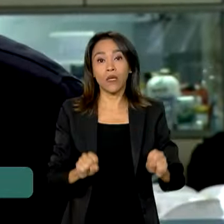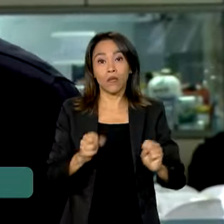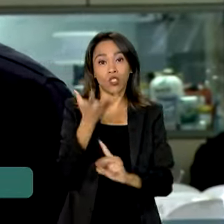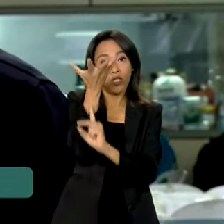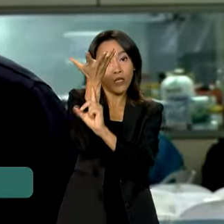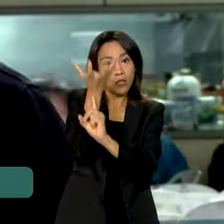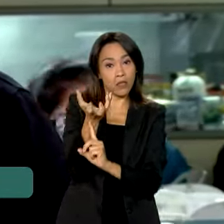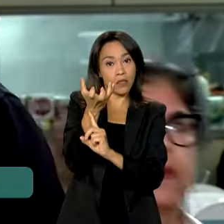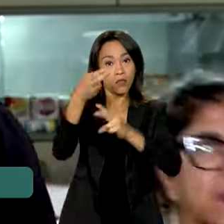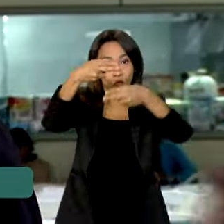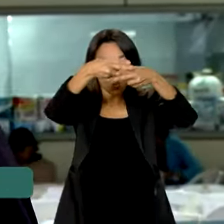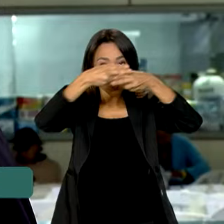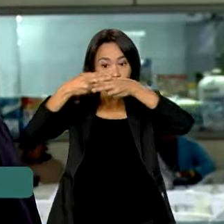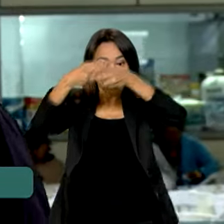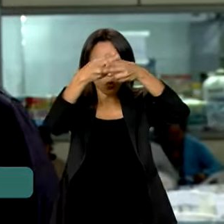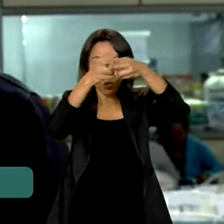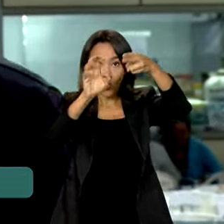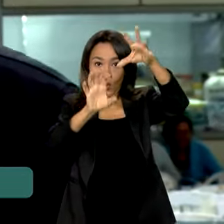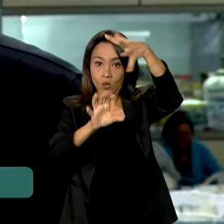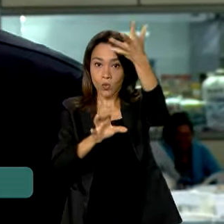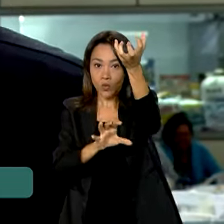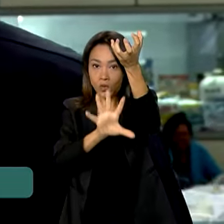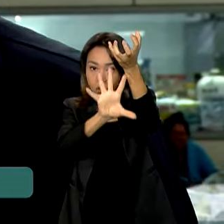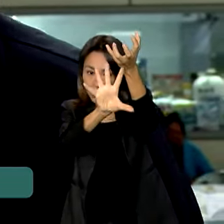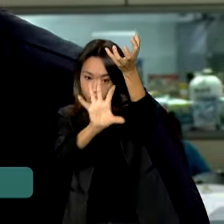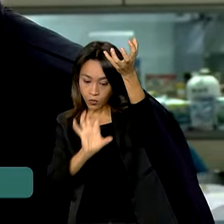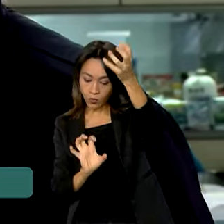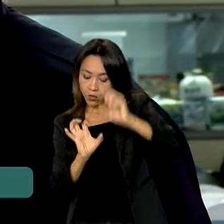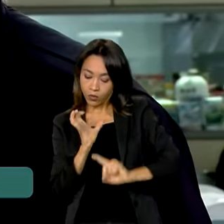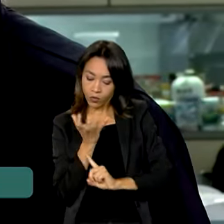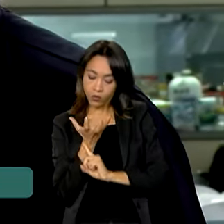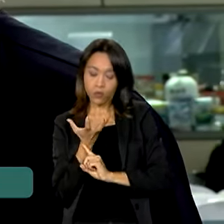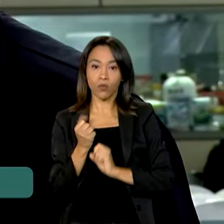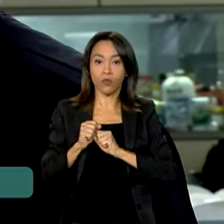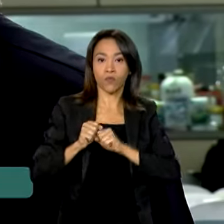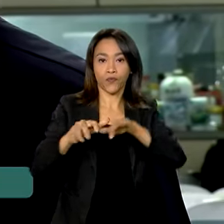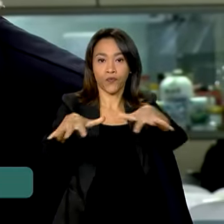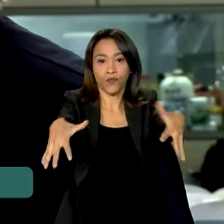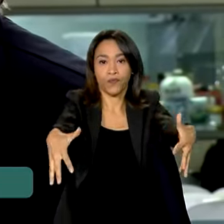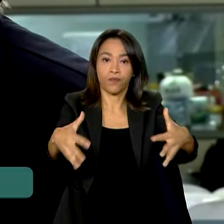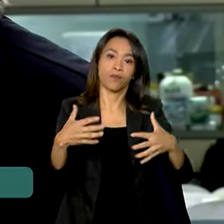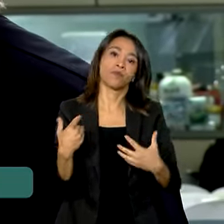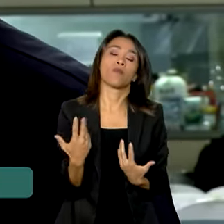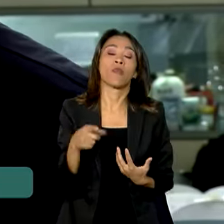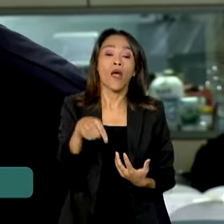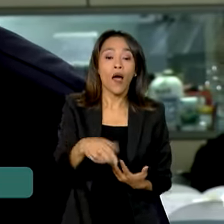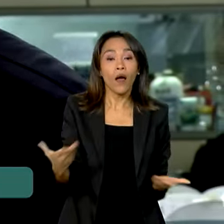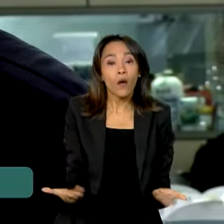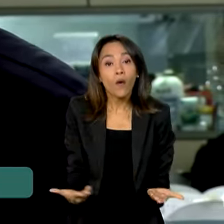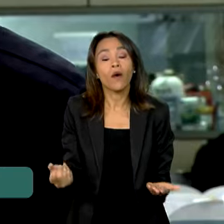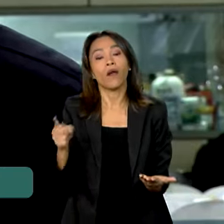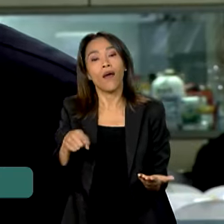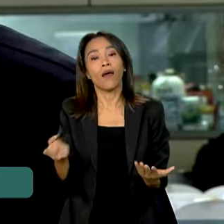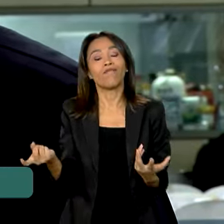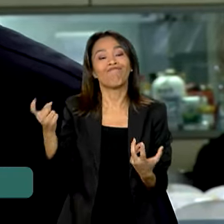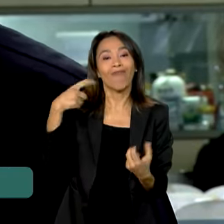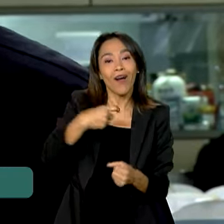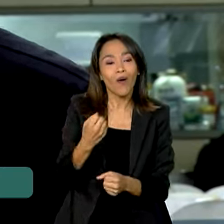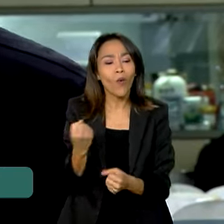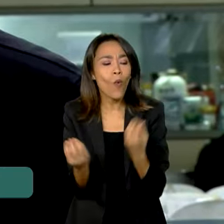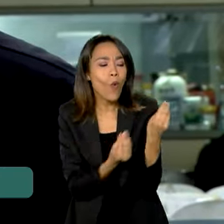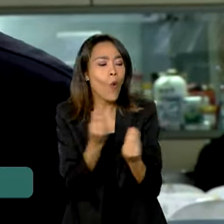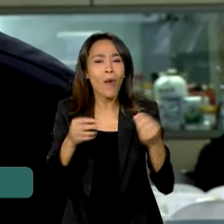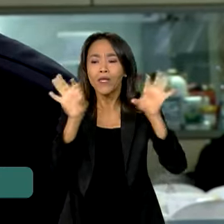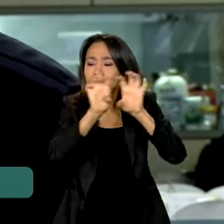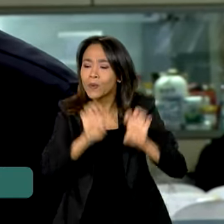aqui, a orientação do presidente Lula e do ministro Juscelino foi justamente entender, nesse processo agora de reconstrução, né, qual seria